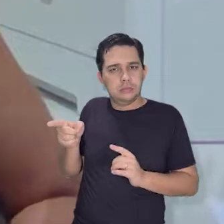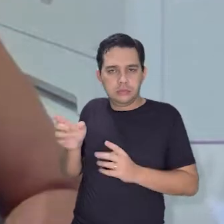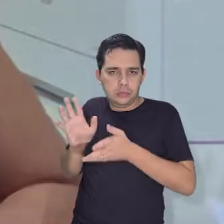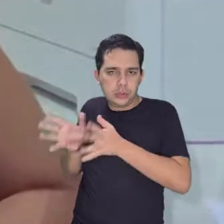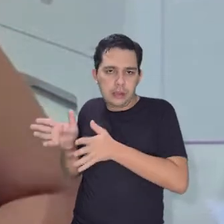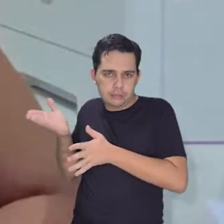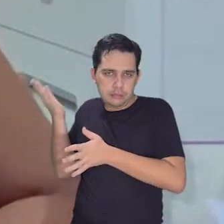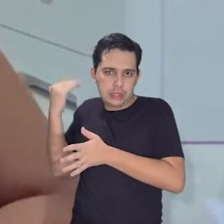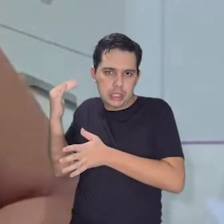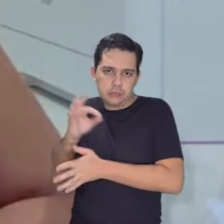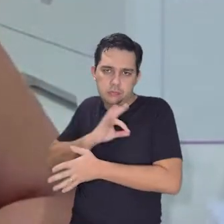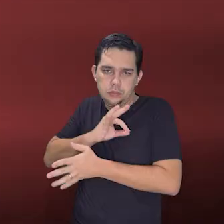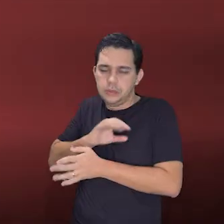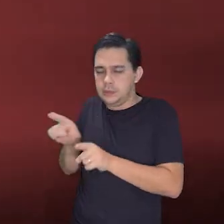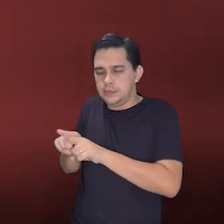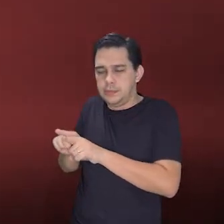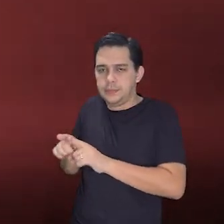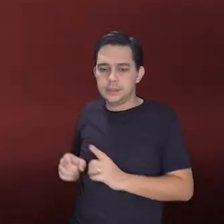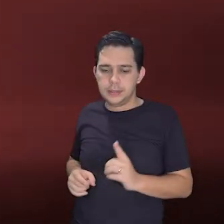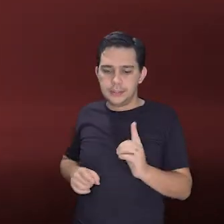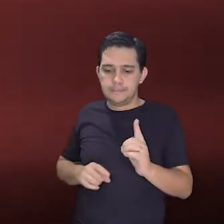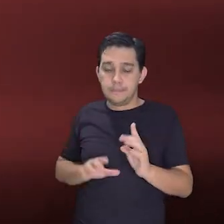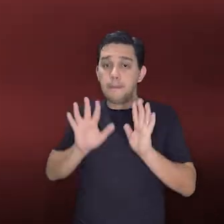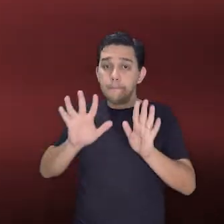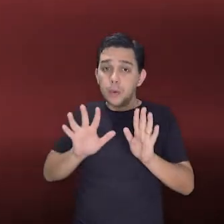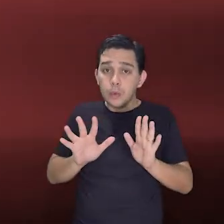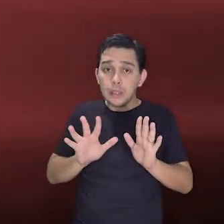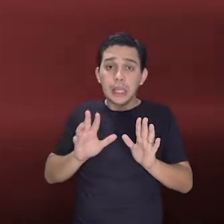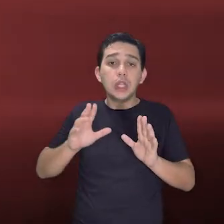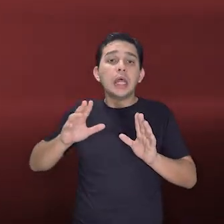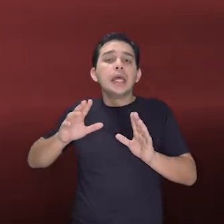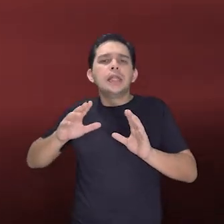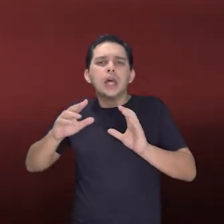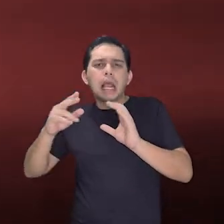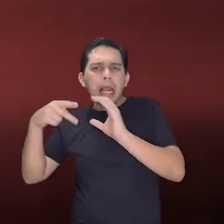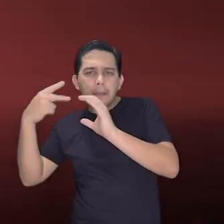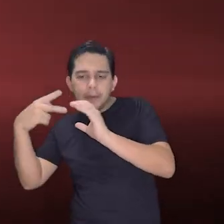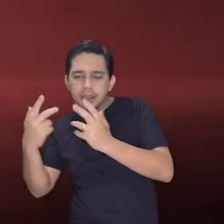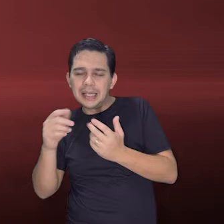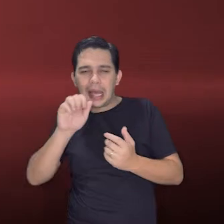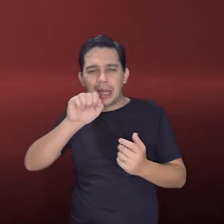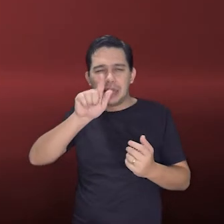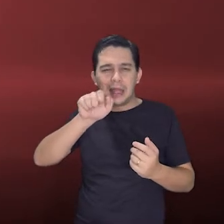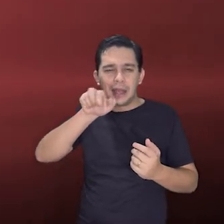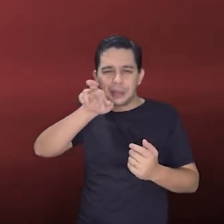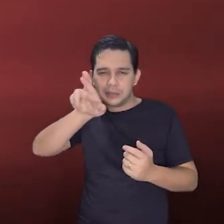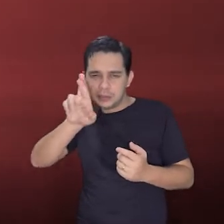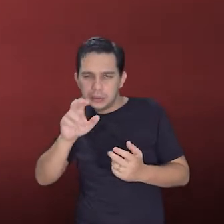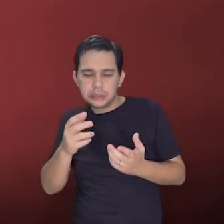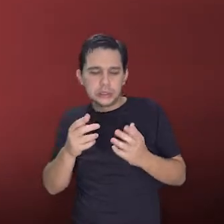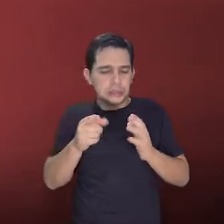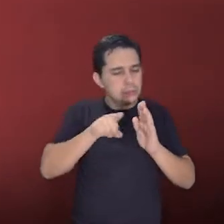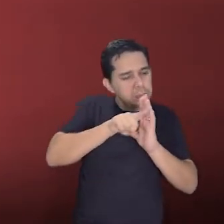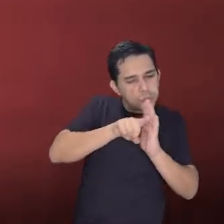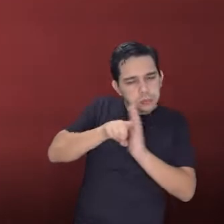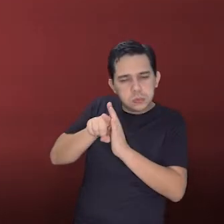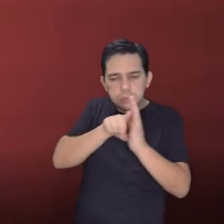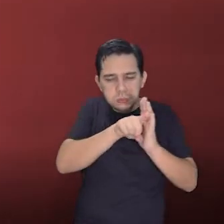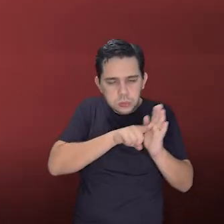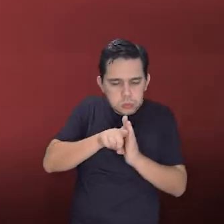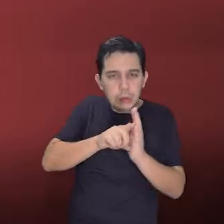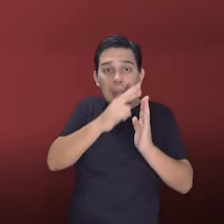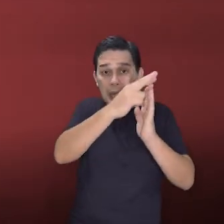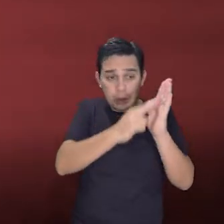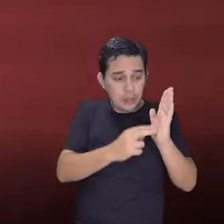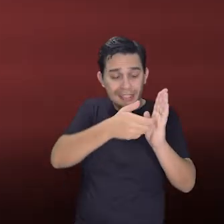que, conforme prova dos autos e relatório da CPI das Milícias de 2009 da Alerj, seria o chefe da milícia do